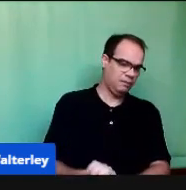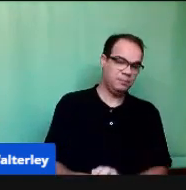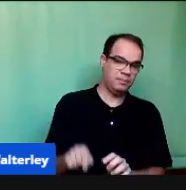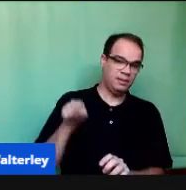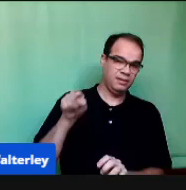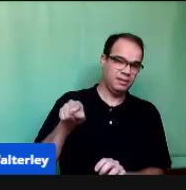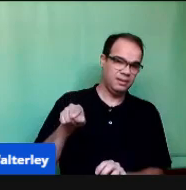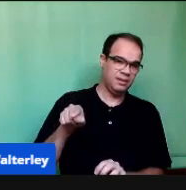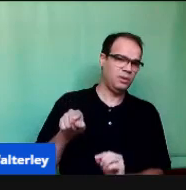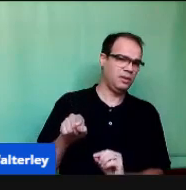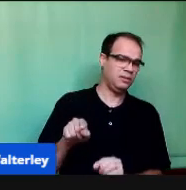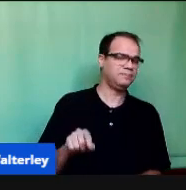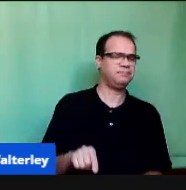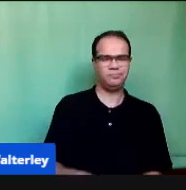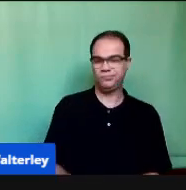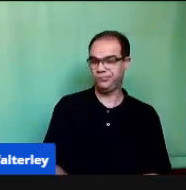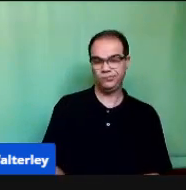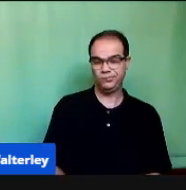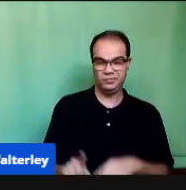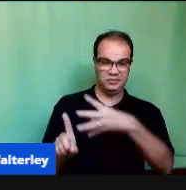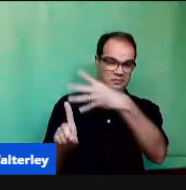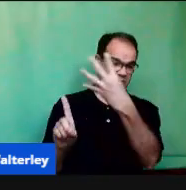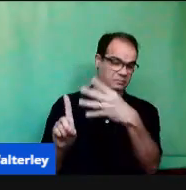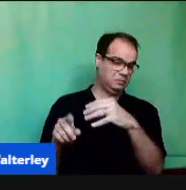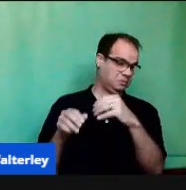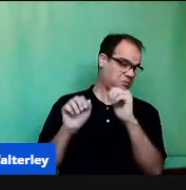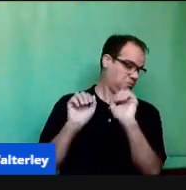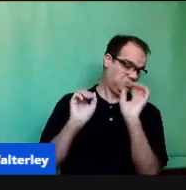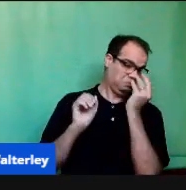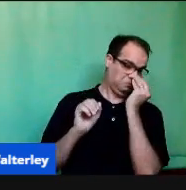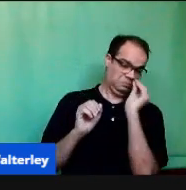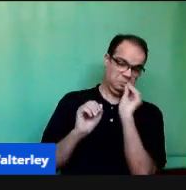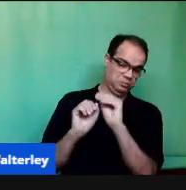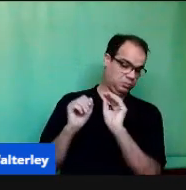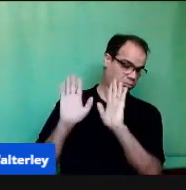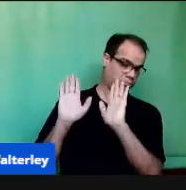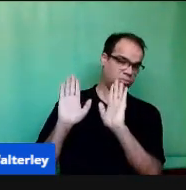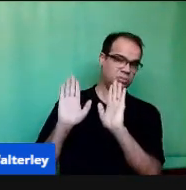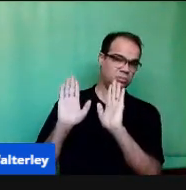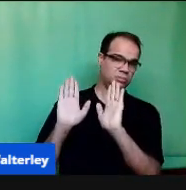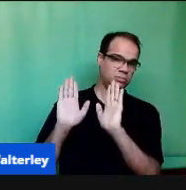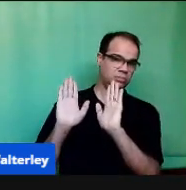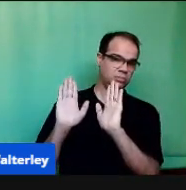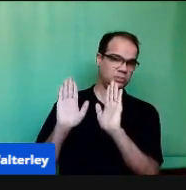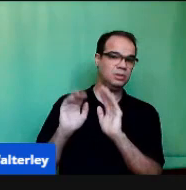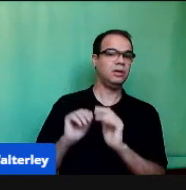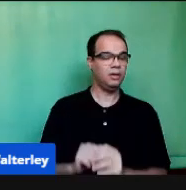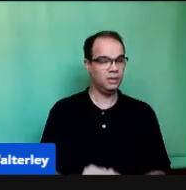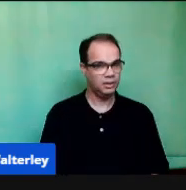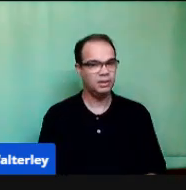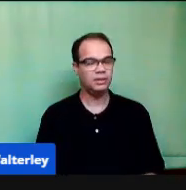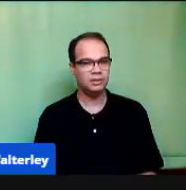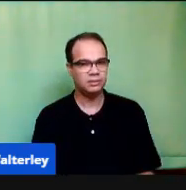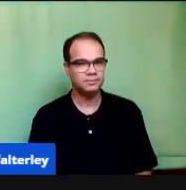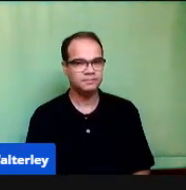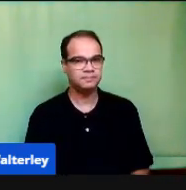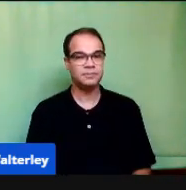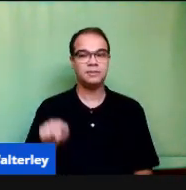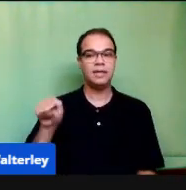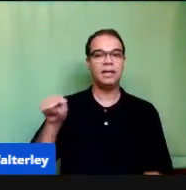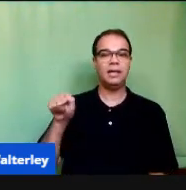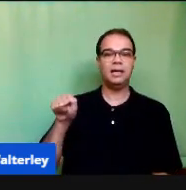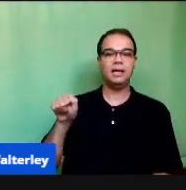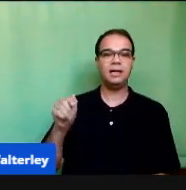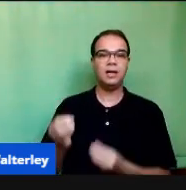a população LGBT passa. Ou seja, eu sou discriminado, eu sofro preconceito, e essa discriminação